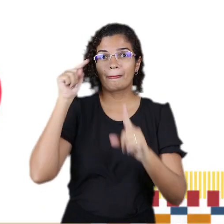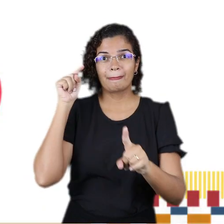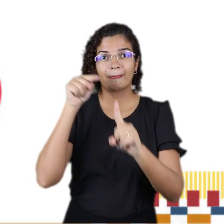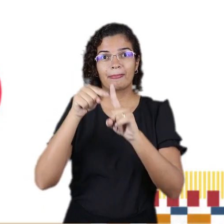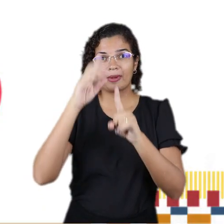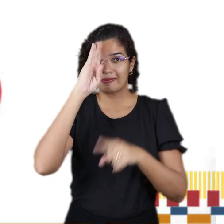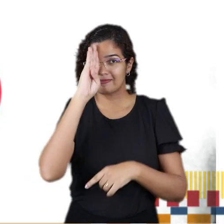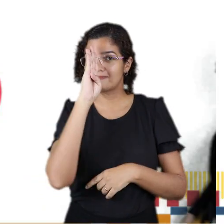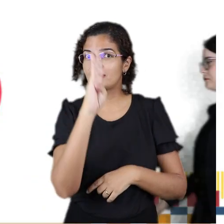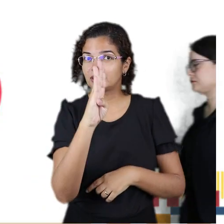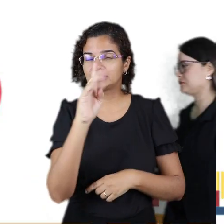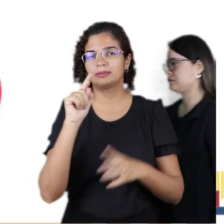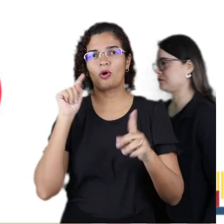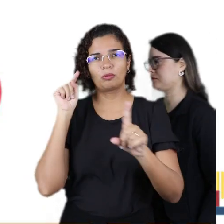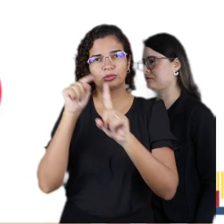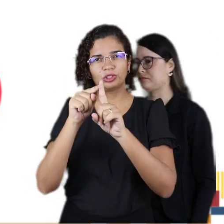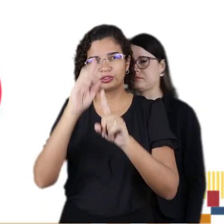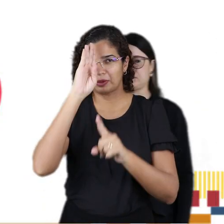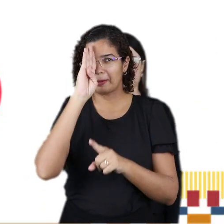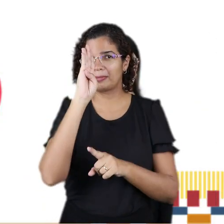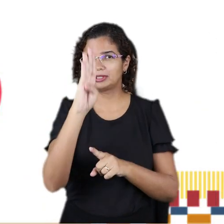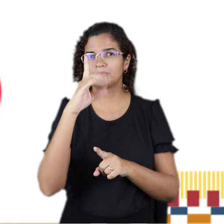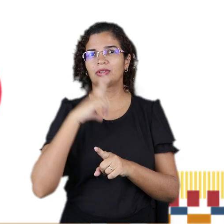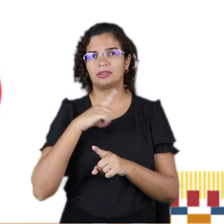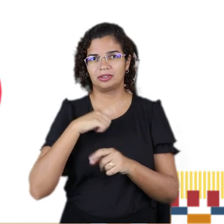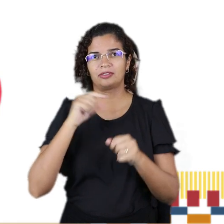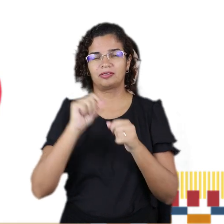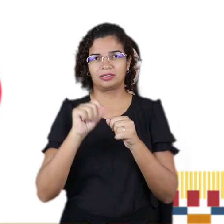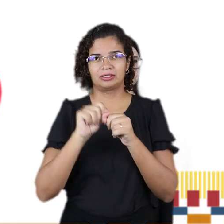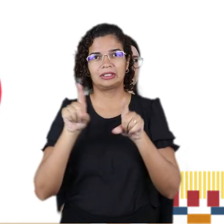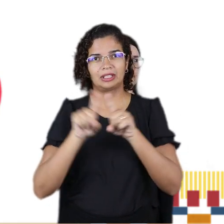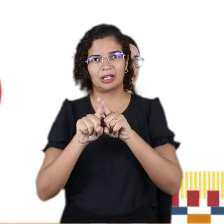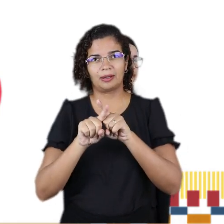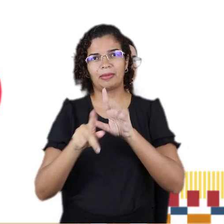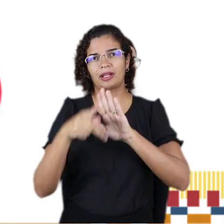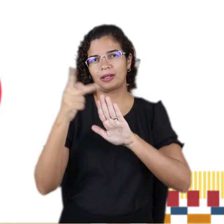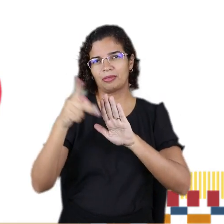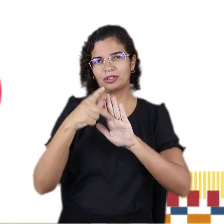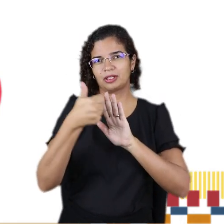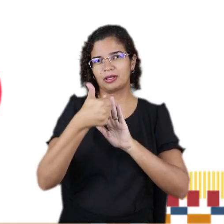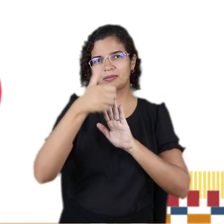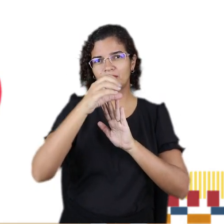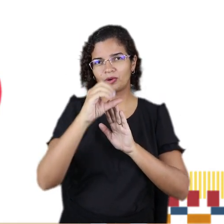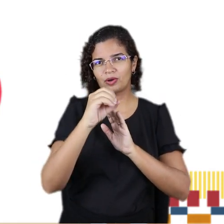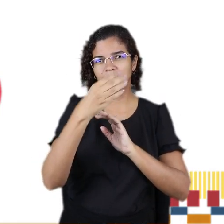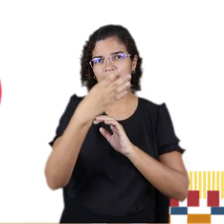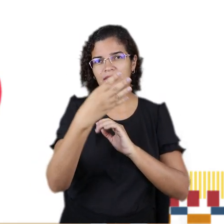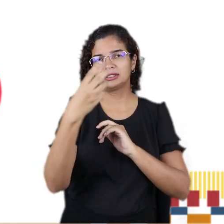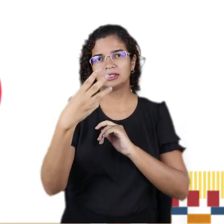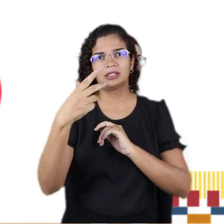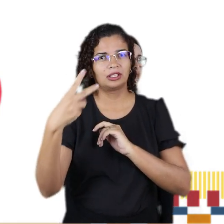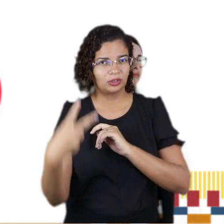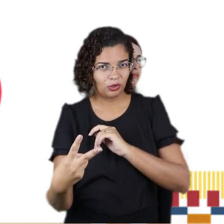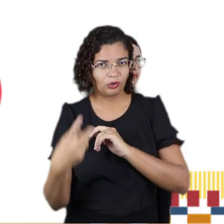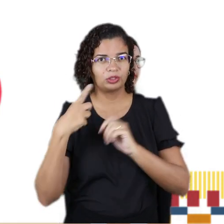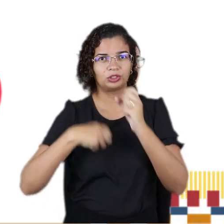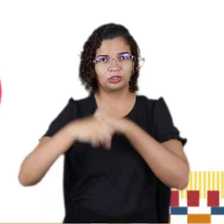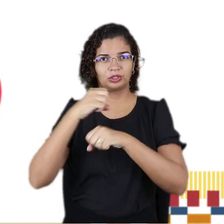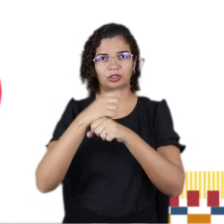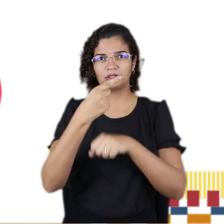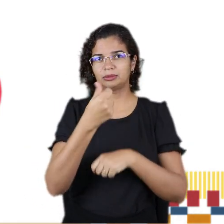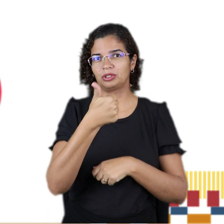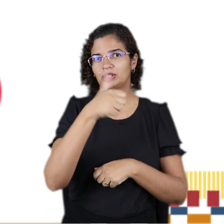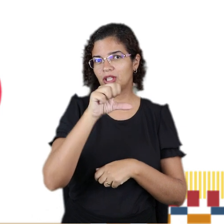objetivos, eles estão previstos tanto na portaria 1432, lá de 2018, também